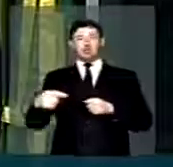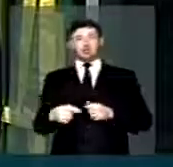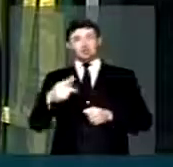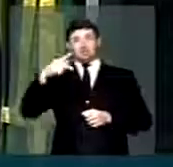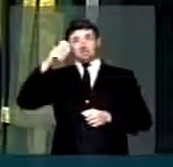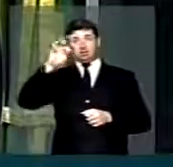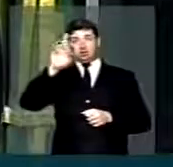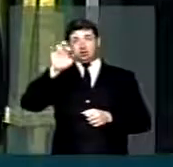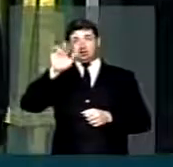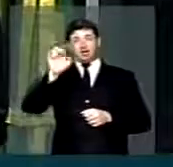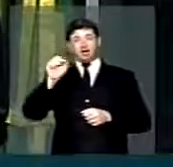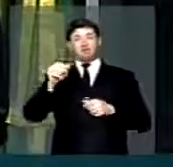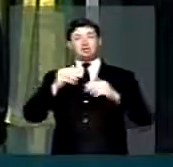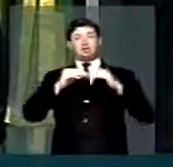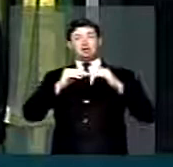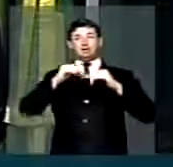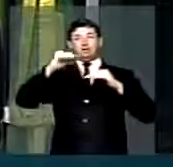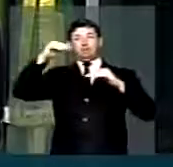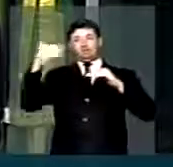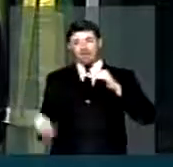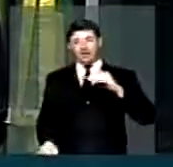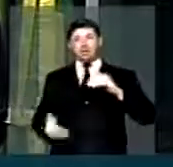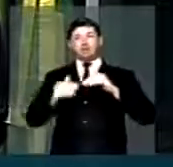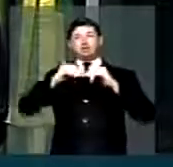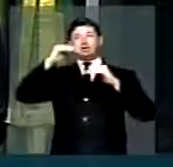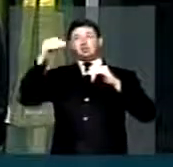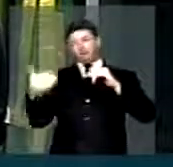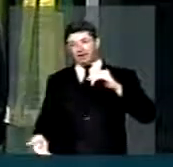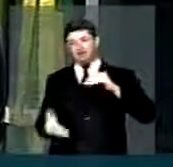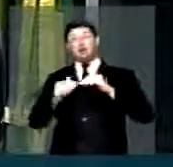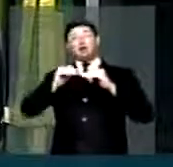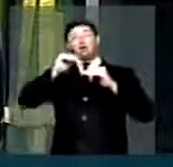Petrobras despenca toda hora. Por quê? Por causa de demagogia.